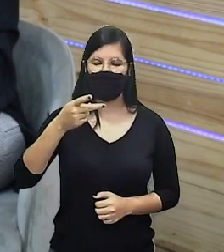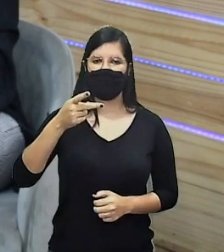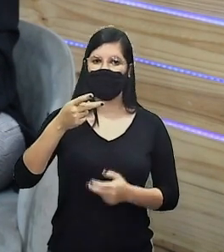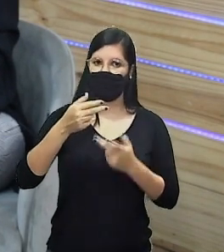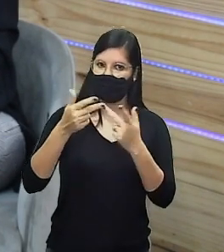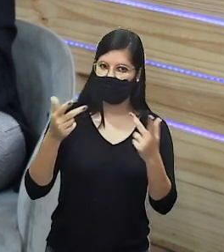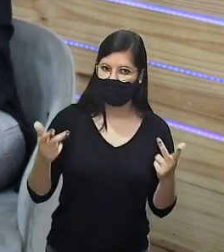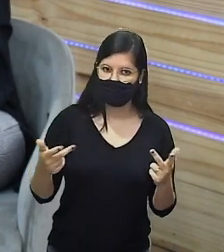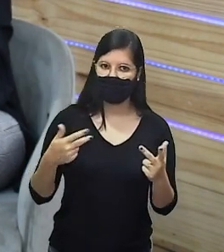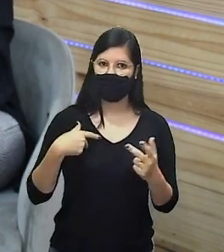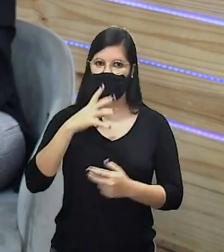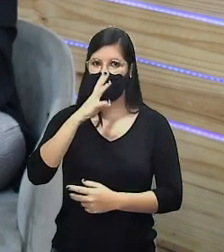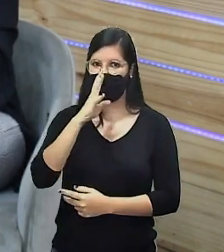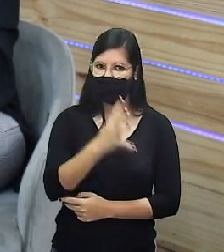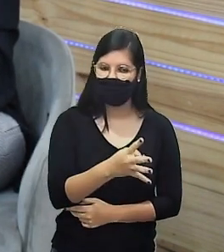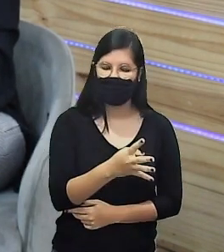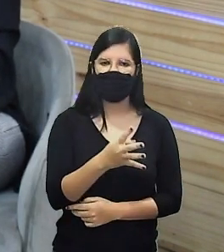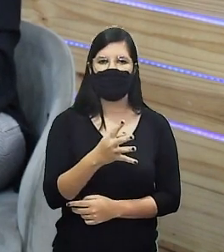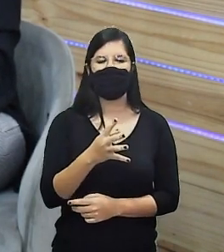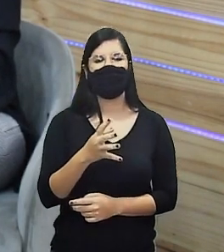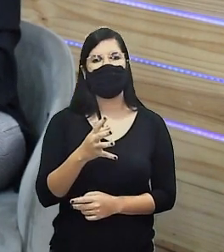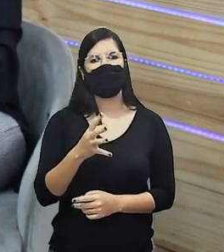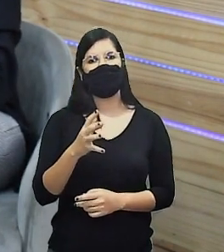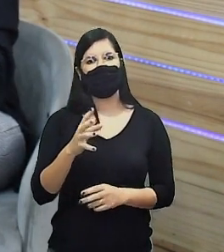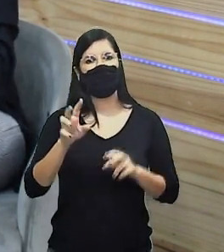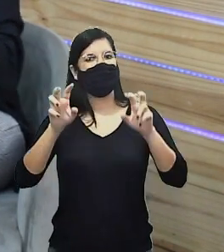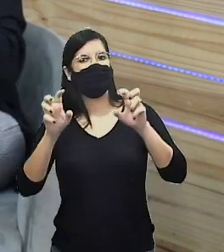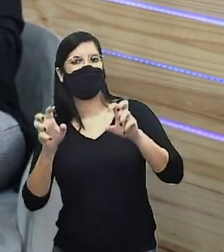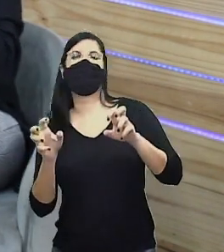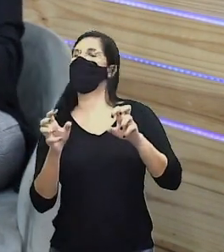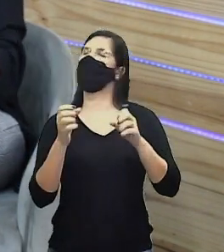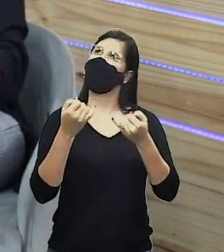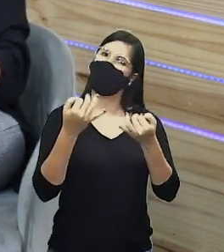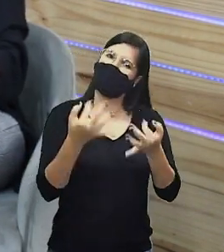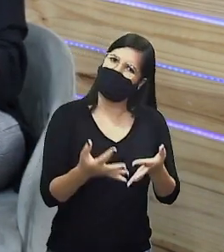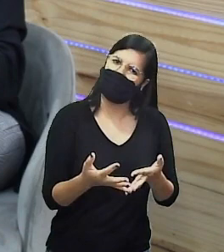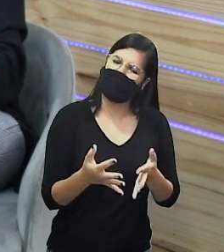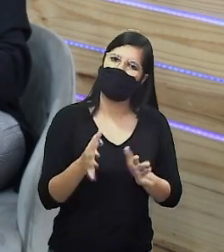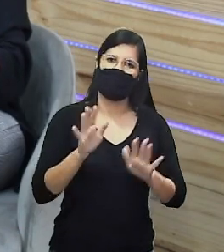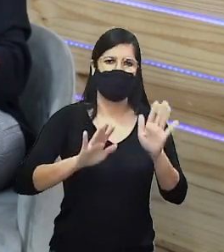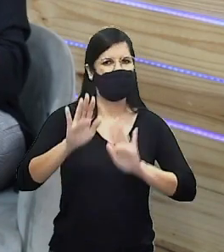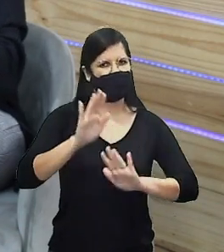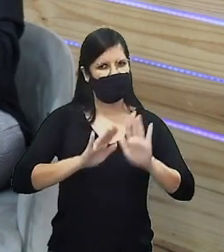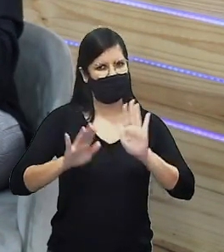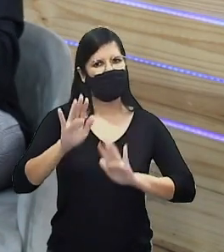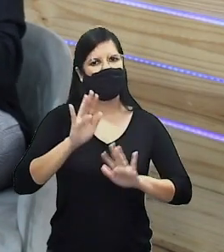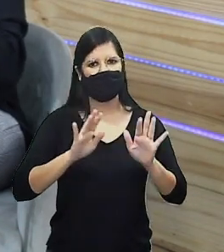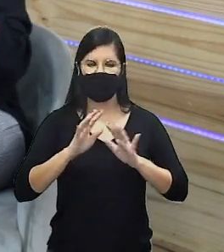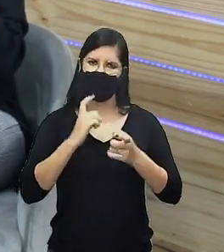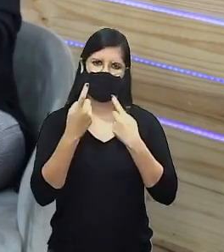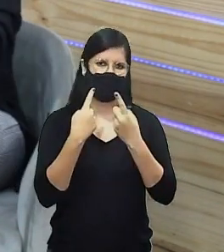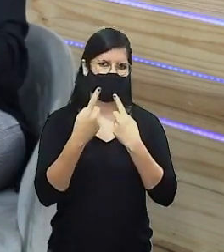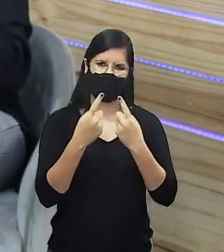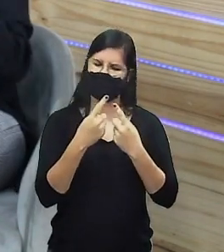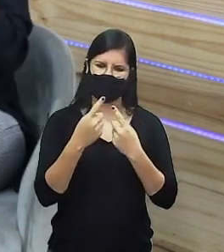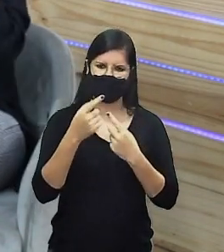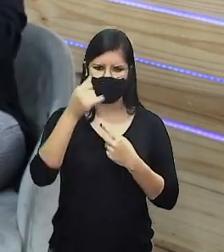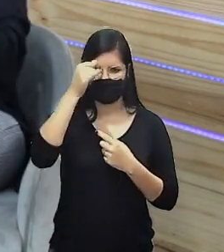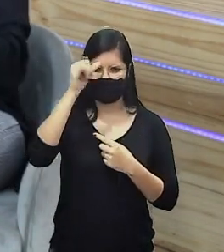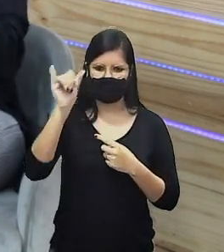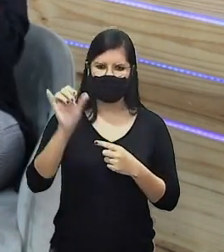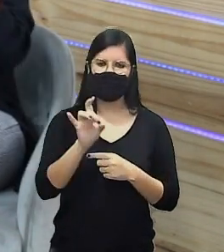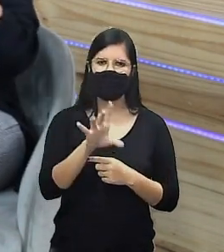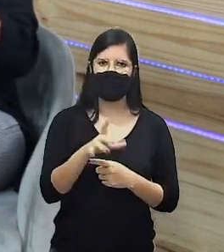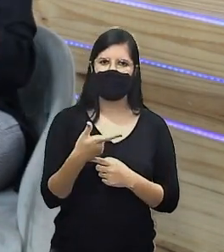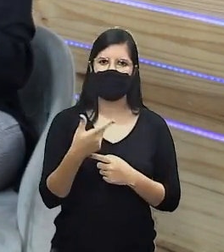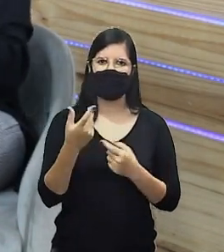O que você vai ofender, o assunto que você vai puxar para ser discutido. Às vezes nem é discussão, você quer mesmo jogar